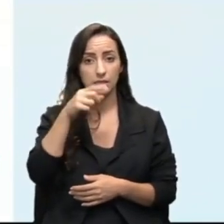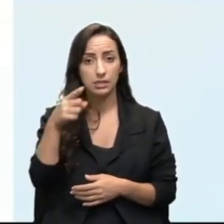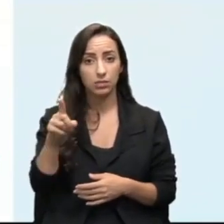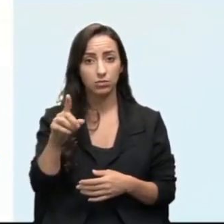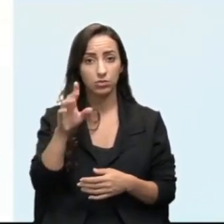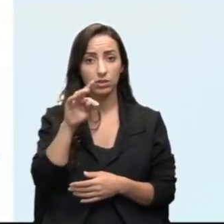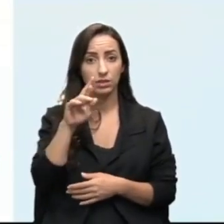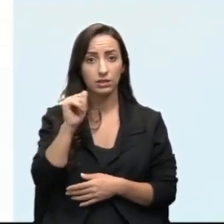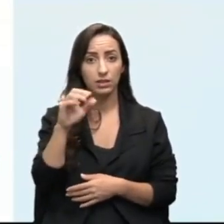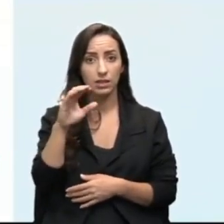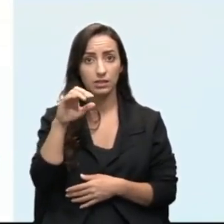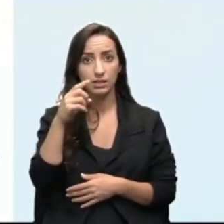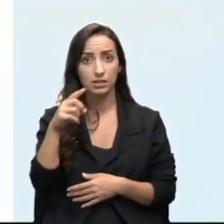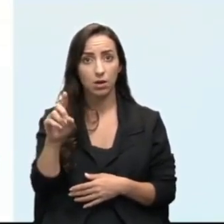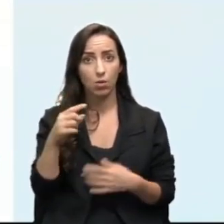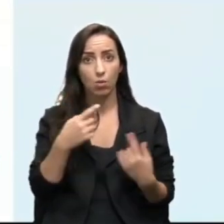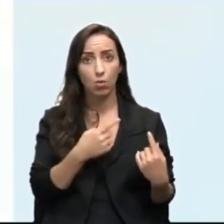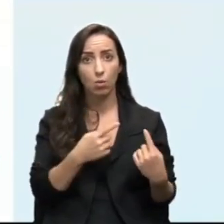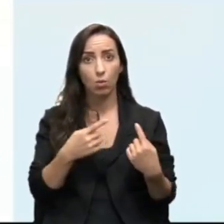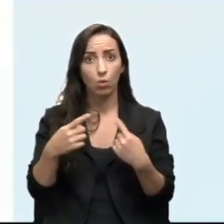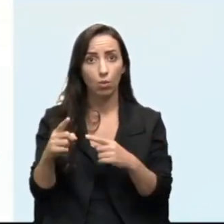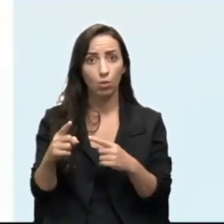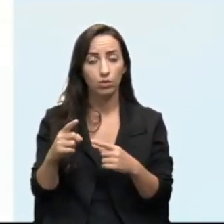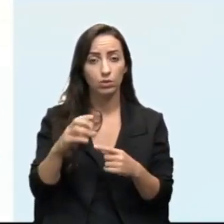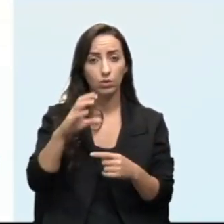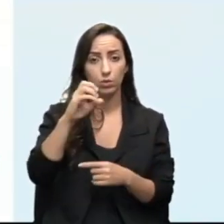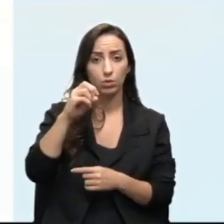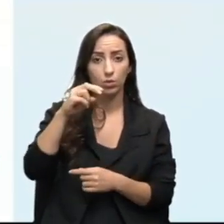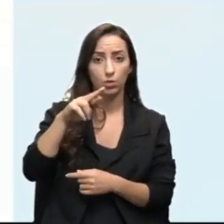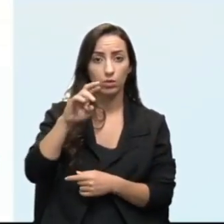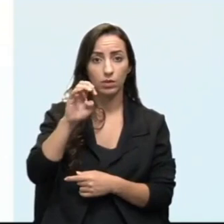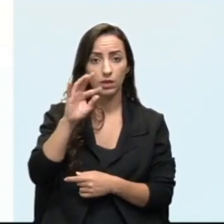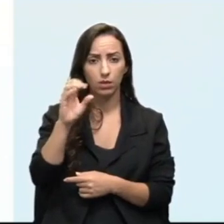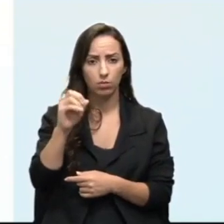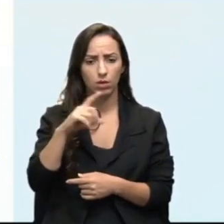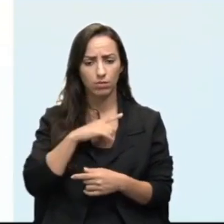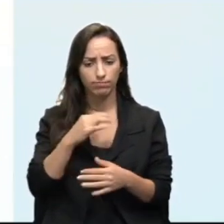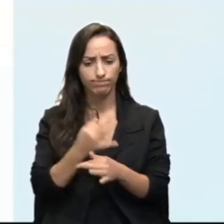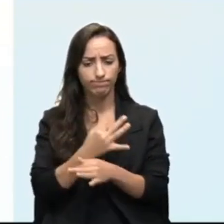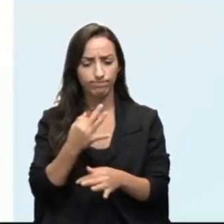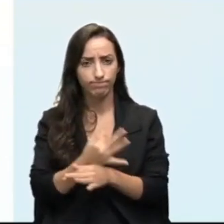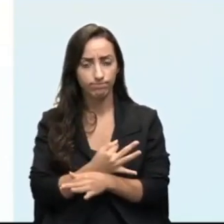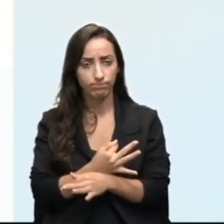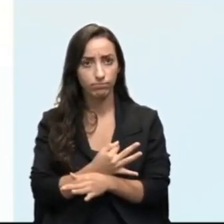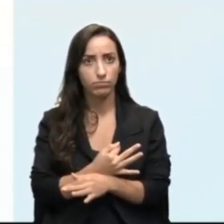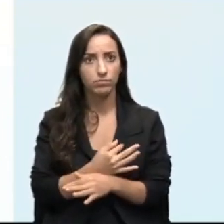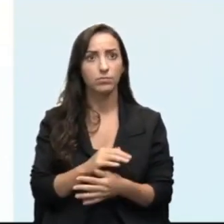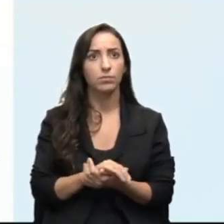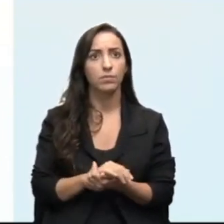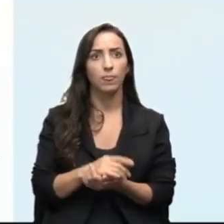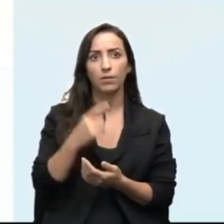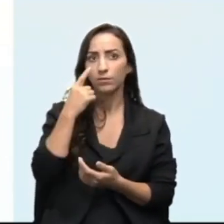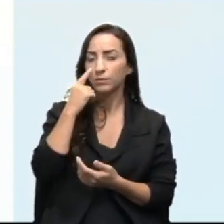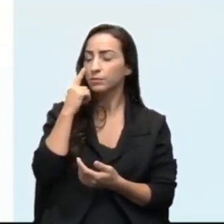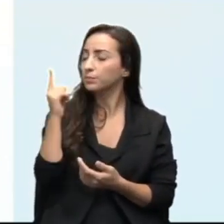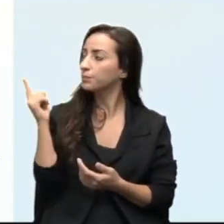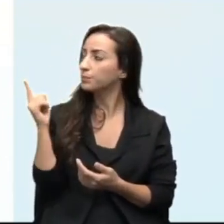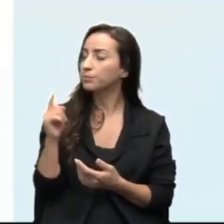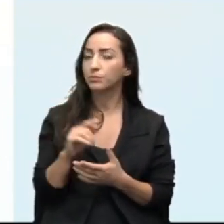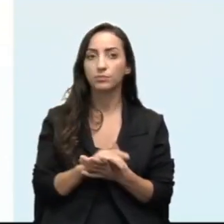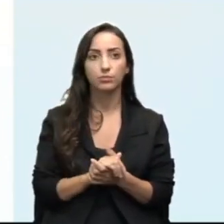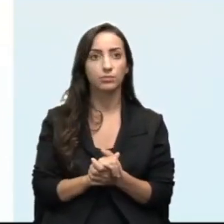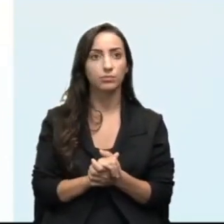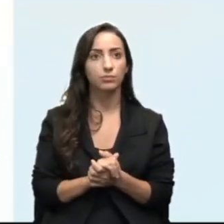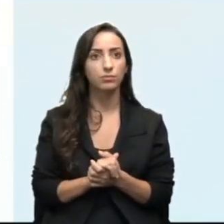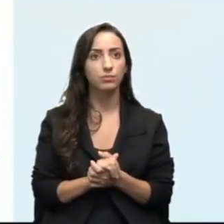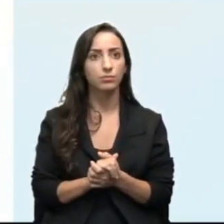sendo combatidas pelo concreto. Ele ainda resiste às tensões de tração. Nós podemos ver aqui no elemento